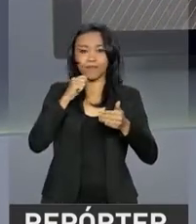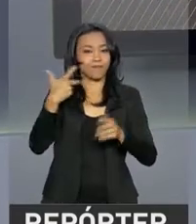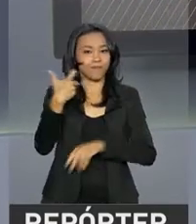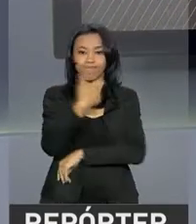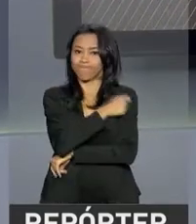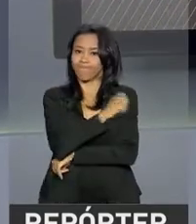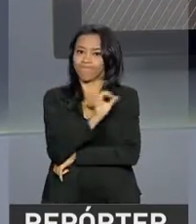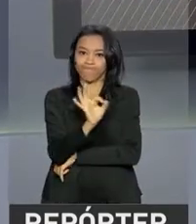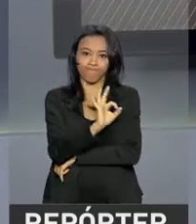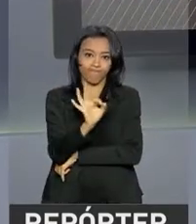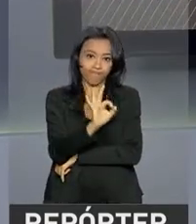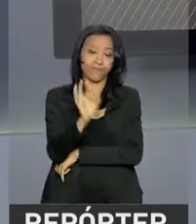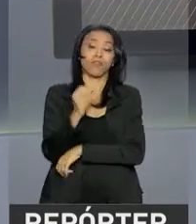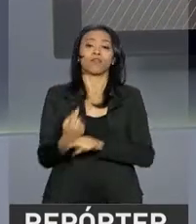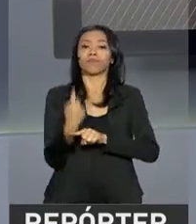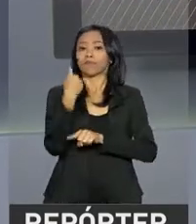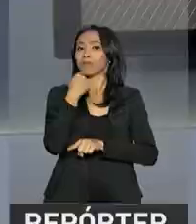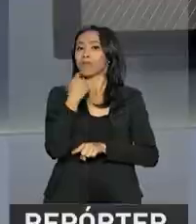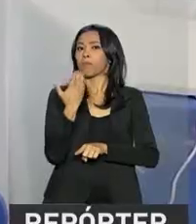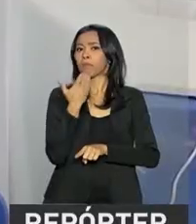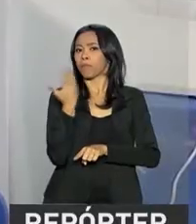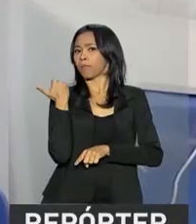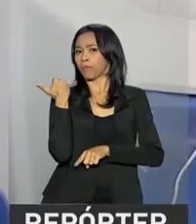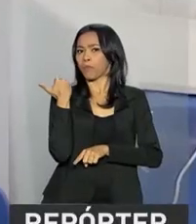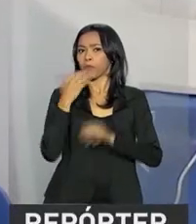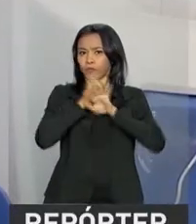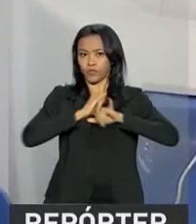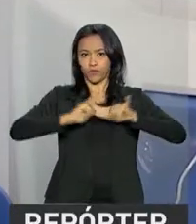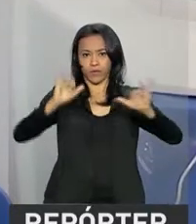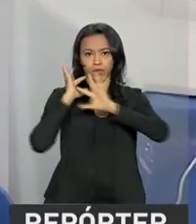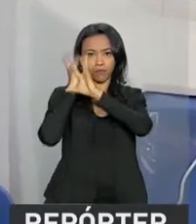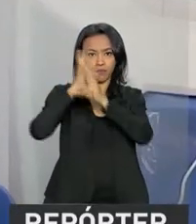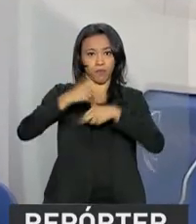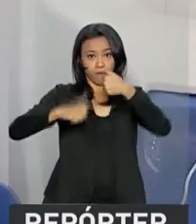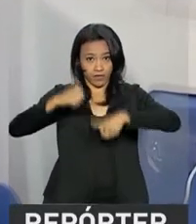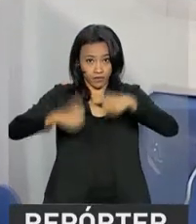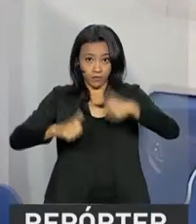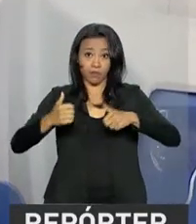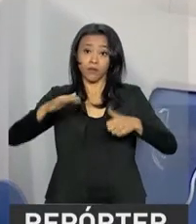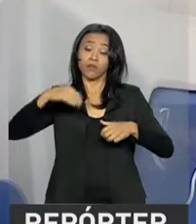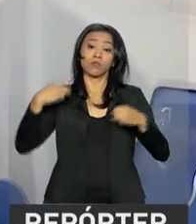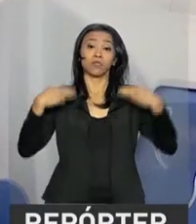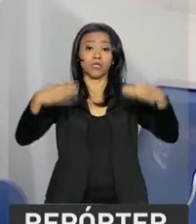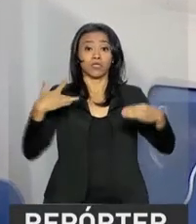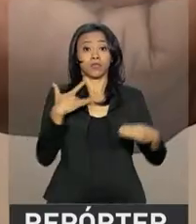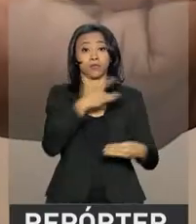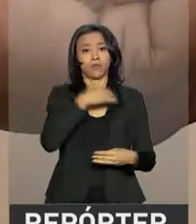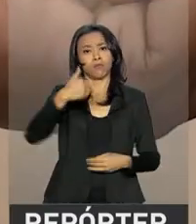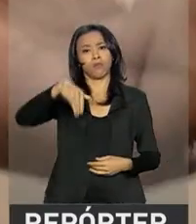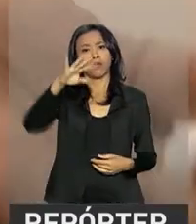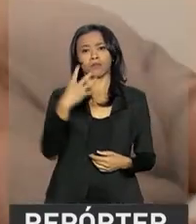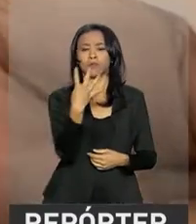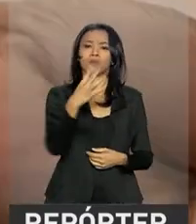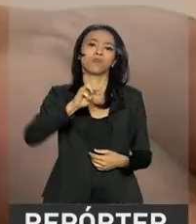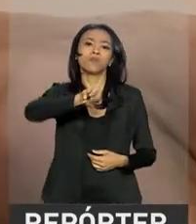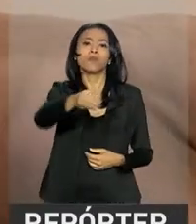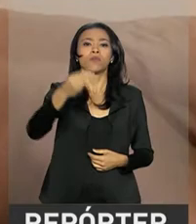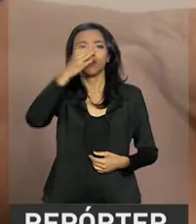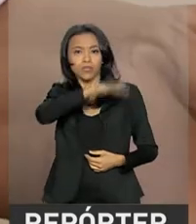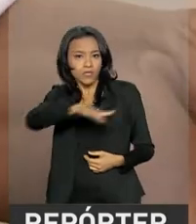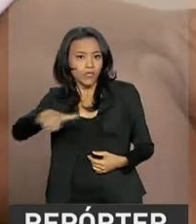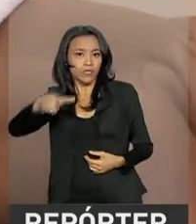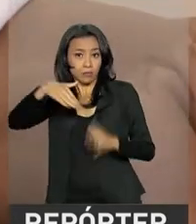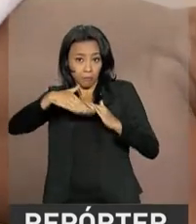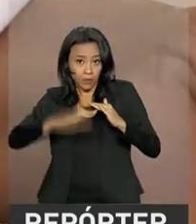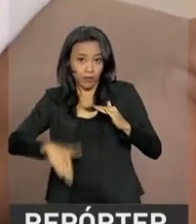segundo balanço divulgado agora há pouco pelo ministério da saúde mais de 4 milhões de crianças menores de 5 anos não tomaram a